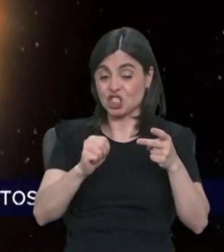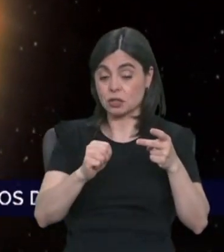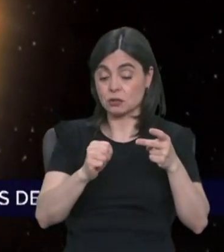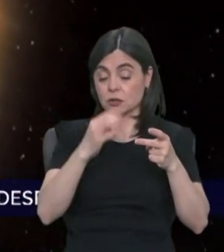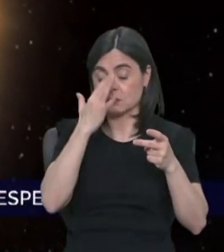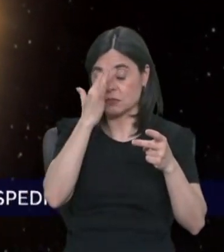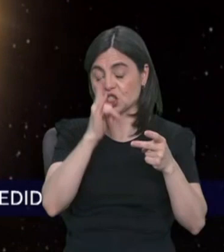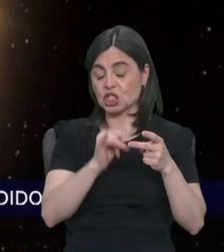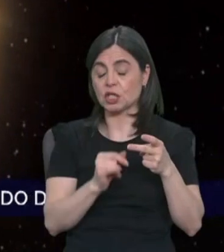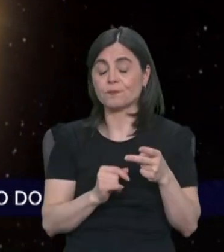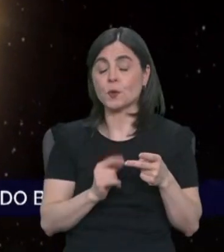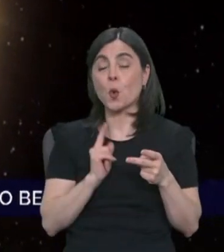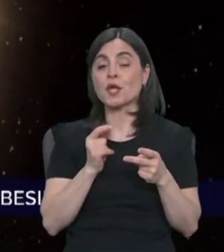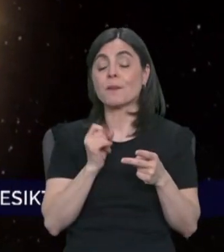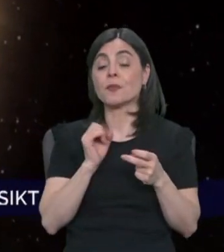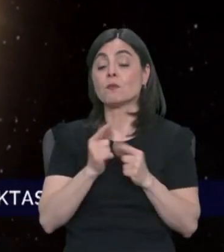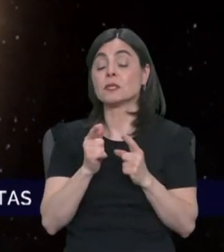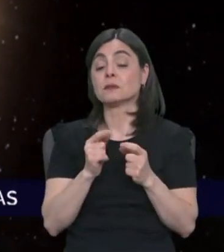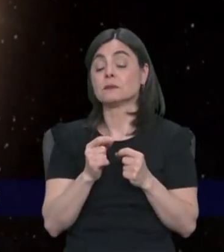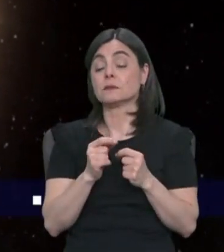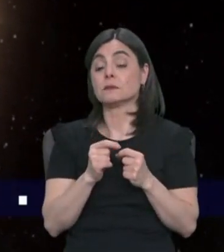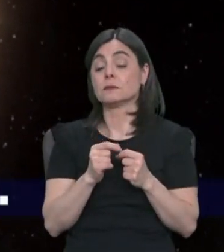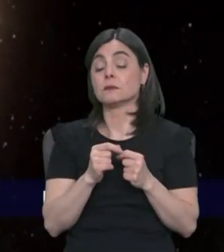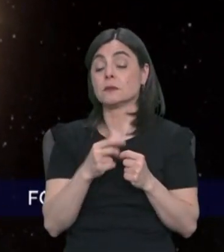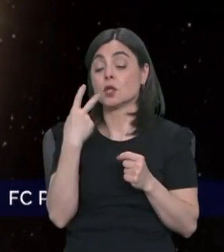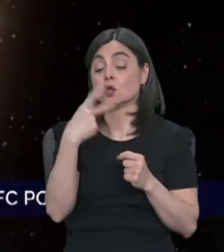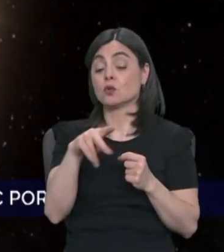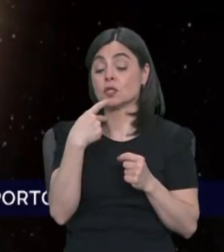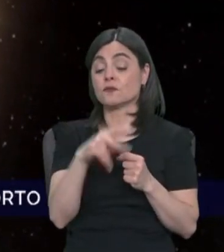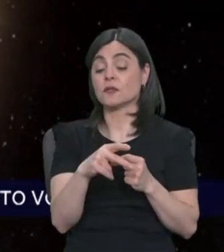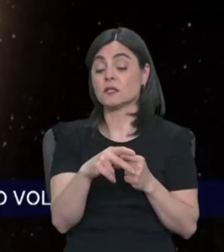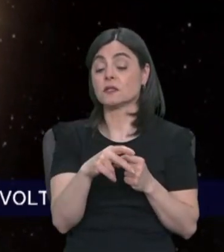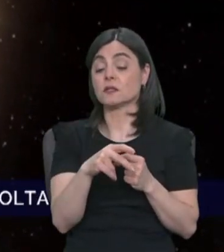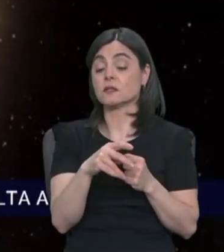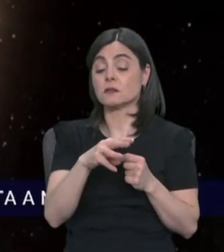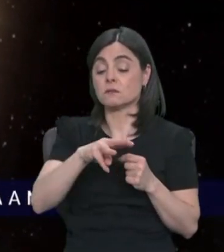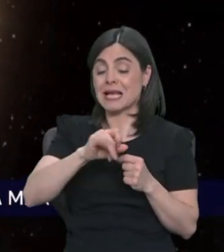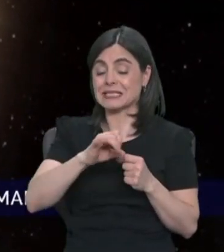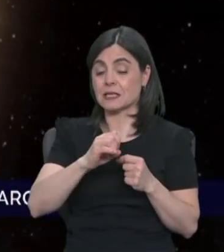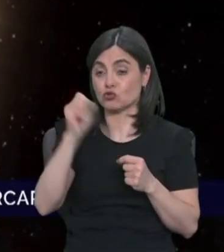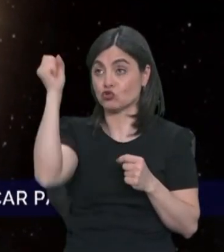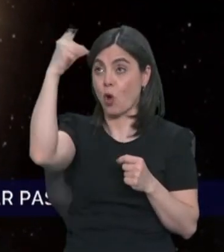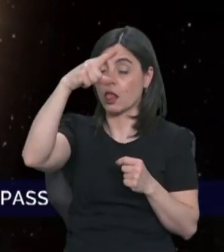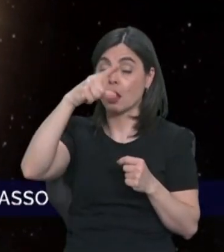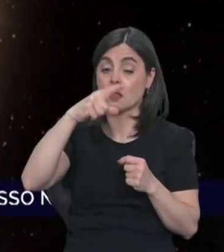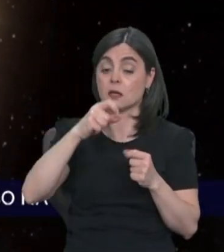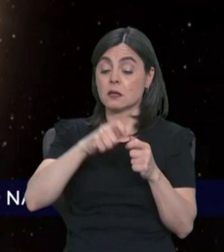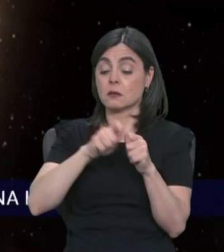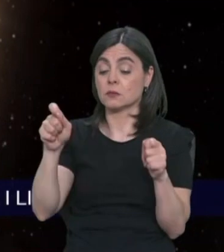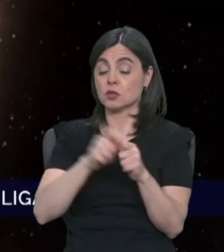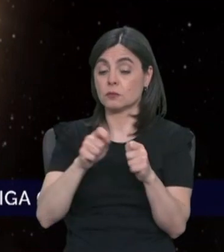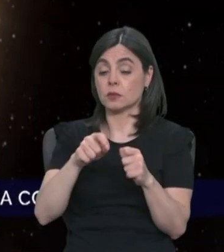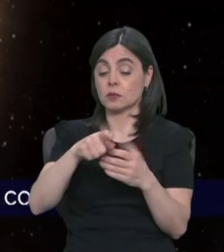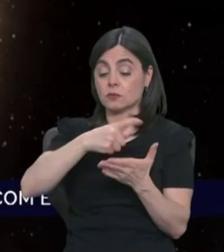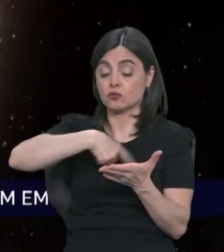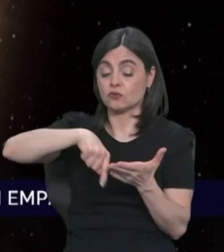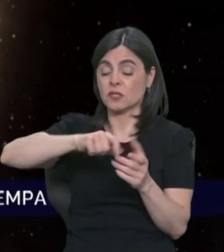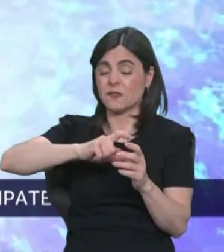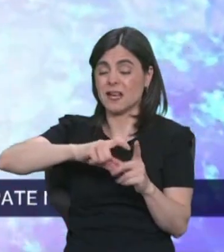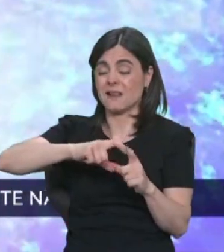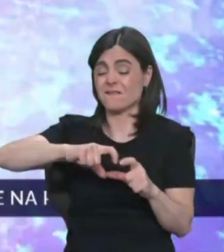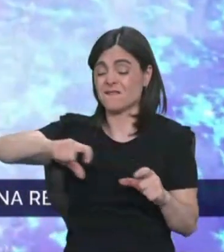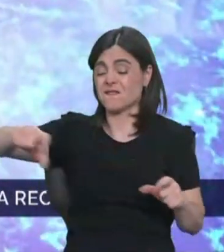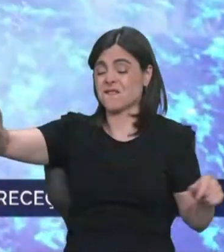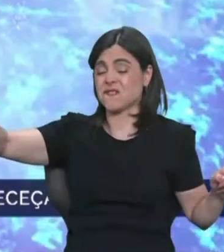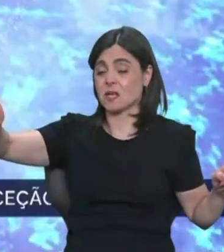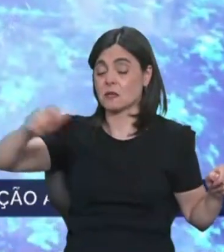Imagina, Jorge, o que é uma estrela com cerca de um bocadinho mais de 2 vezes a massa do nosso Sol, mas do tamanho de uma esfera de 20 km de